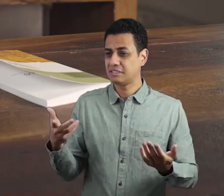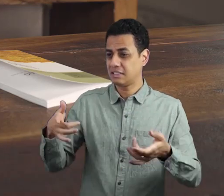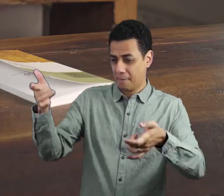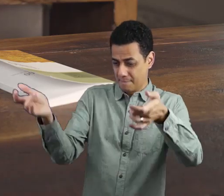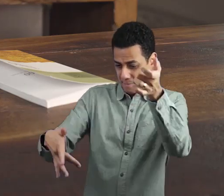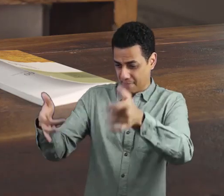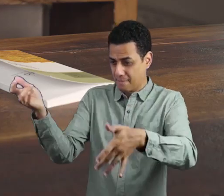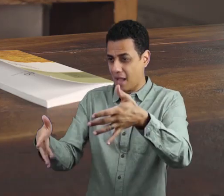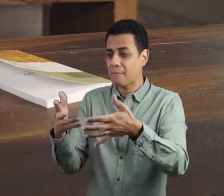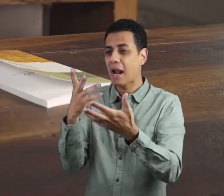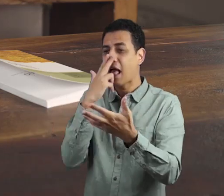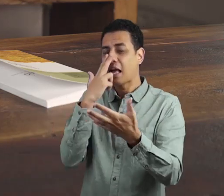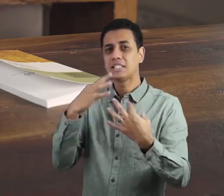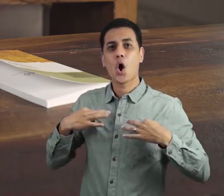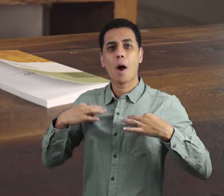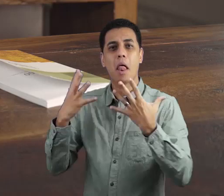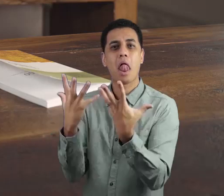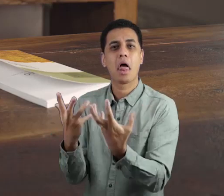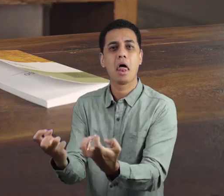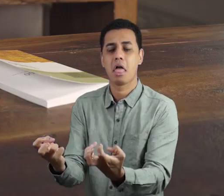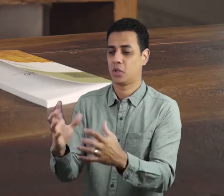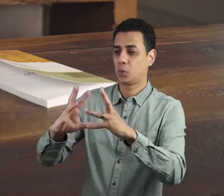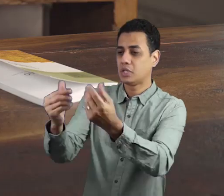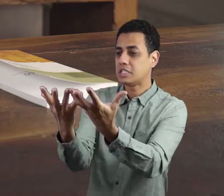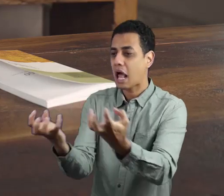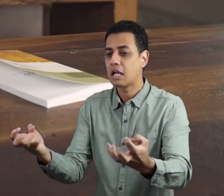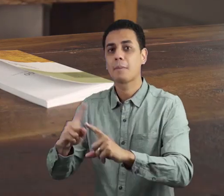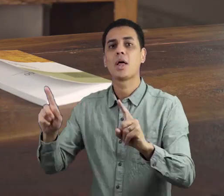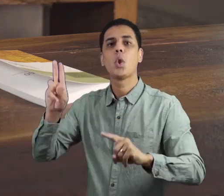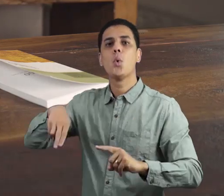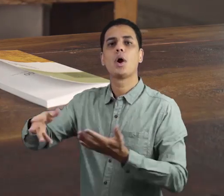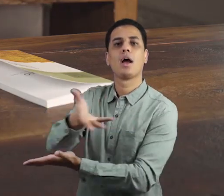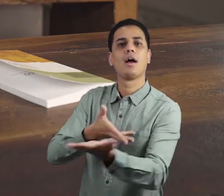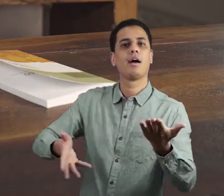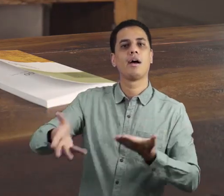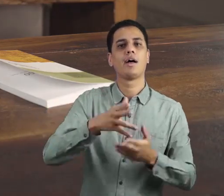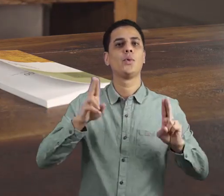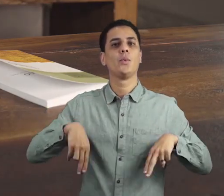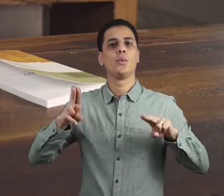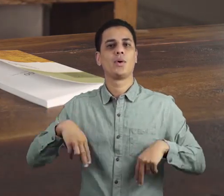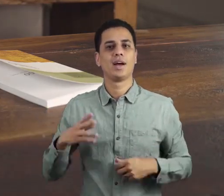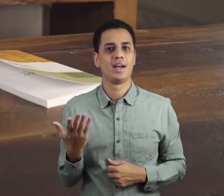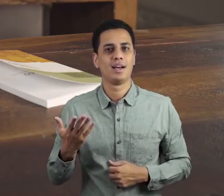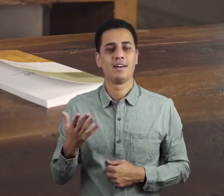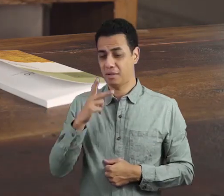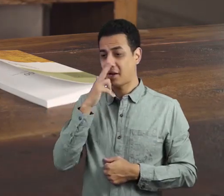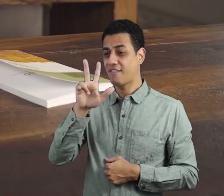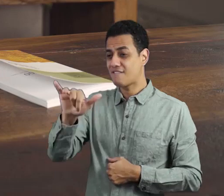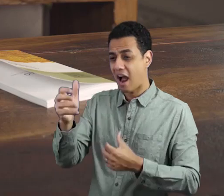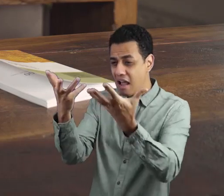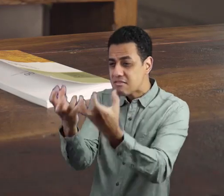si, tudo reter para si. Aqui é importante dizer de novo, queridos, como é profundo quando Deus